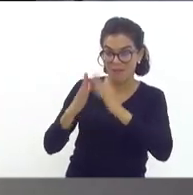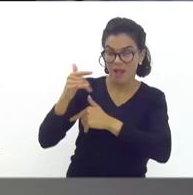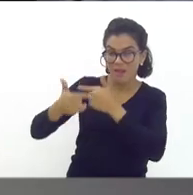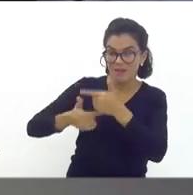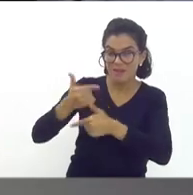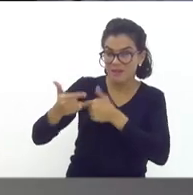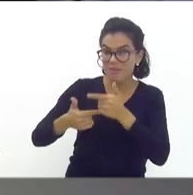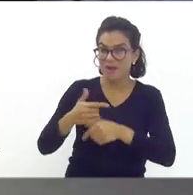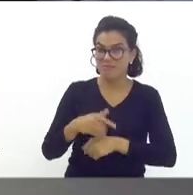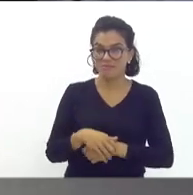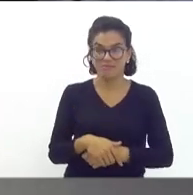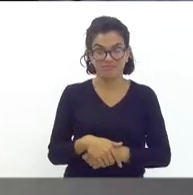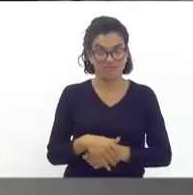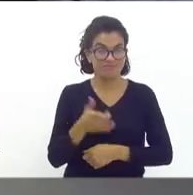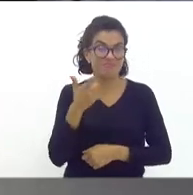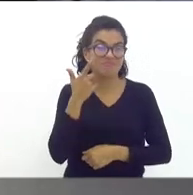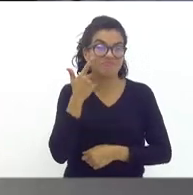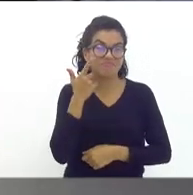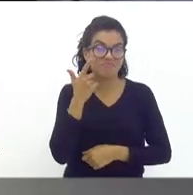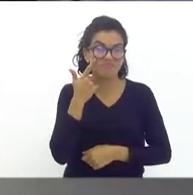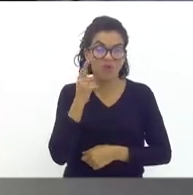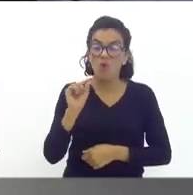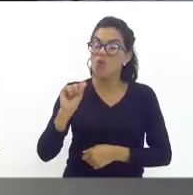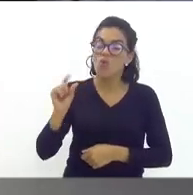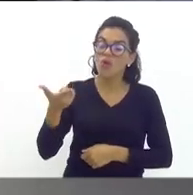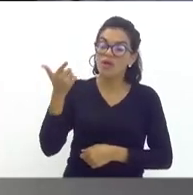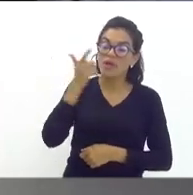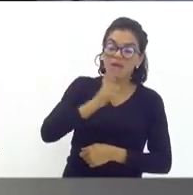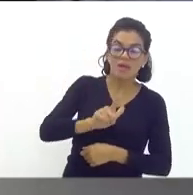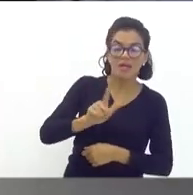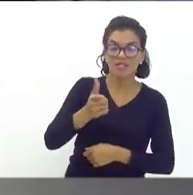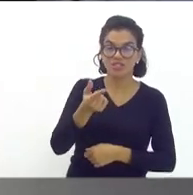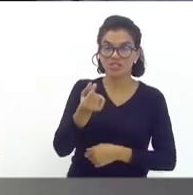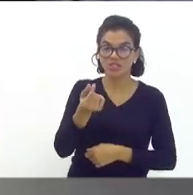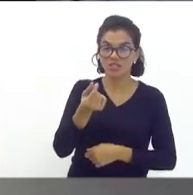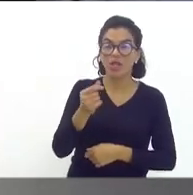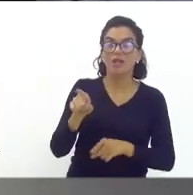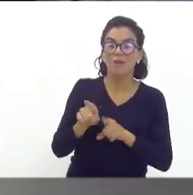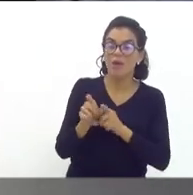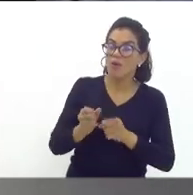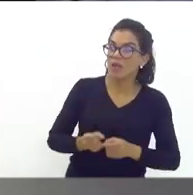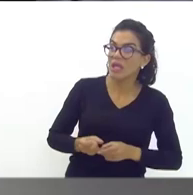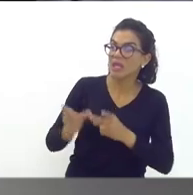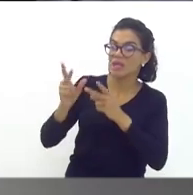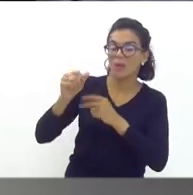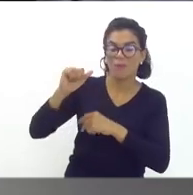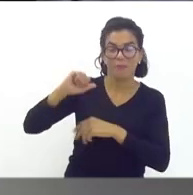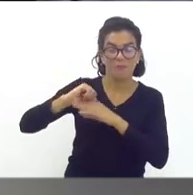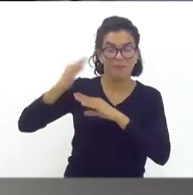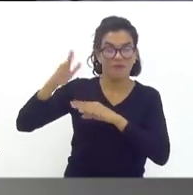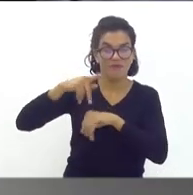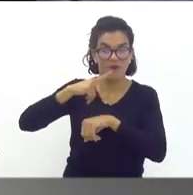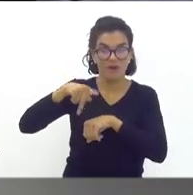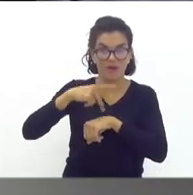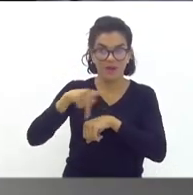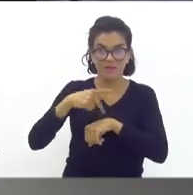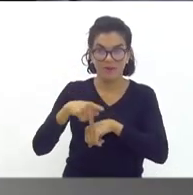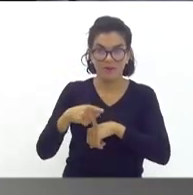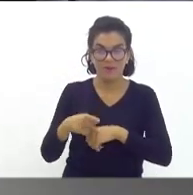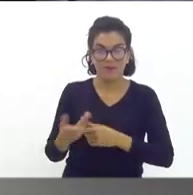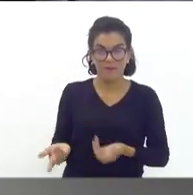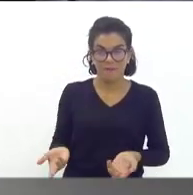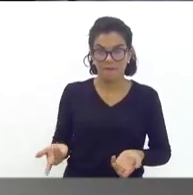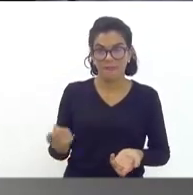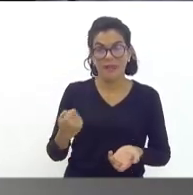cara Invista o que fizeram e o que ganharam de dinheiro que mandaram para fora os investimento dele onde eles tinham que investir